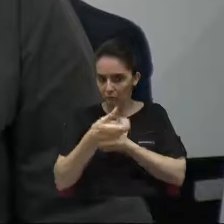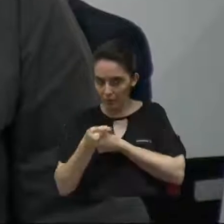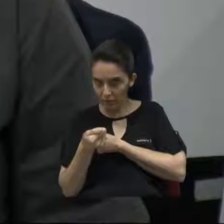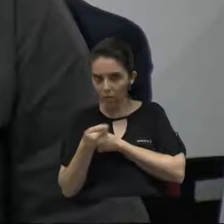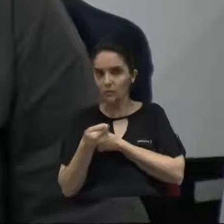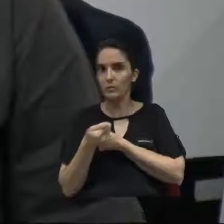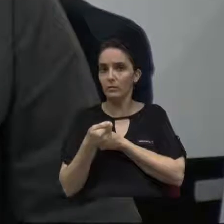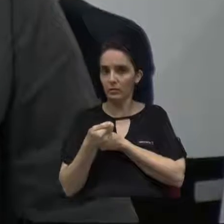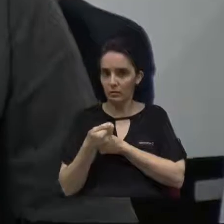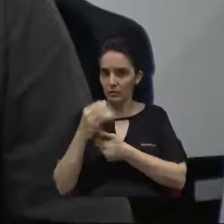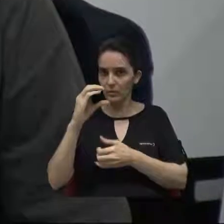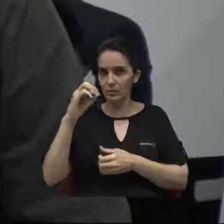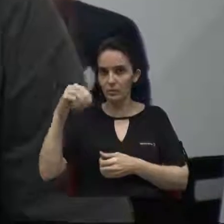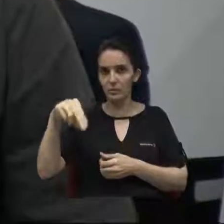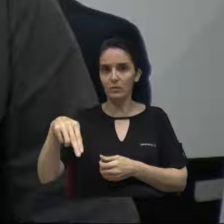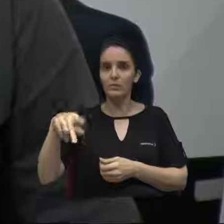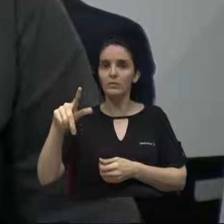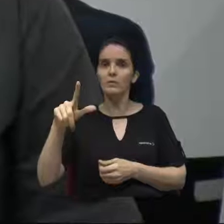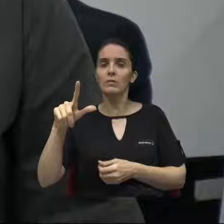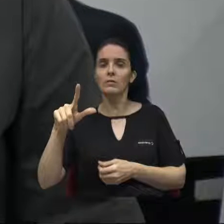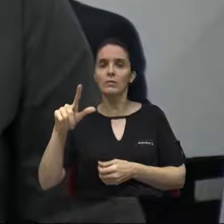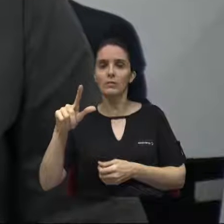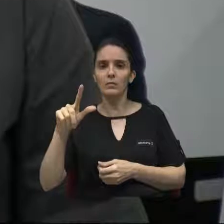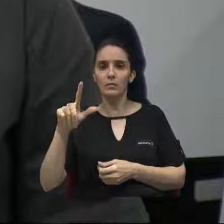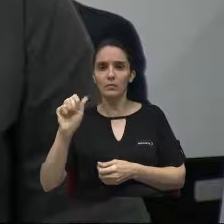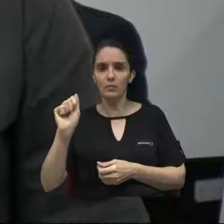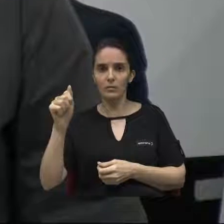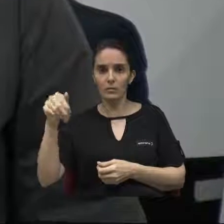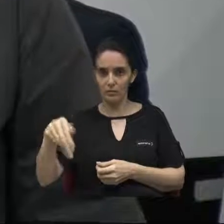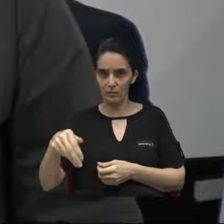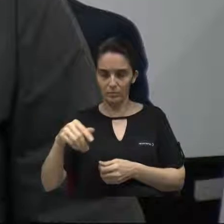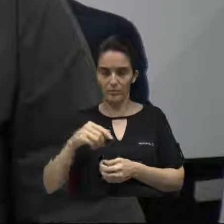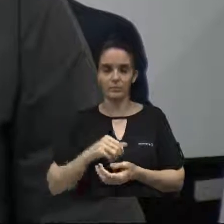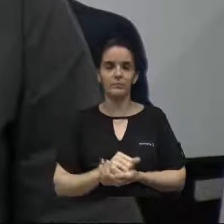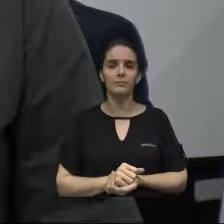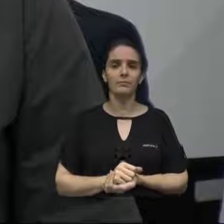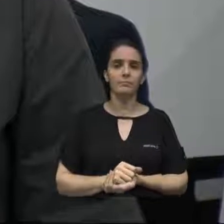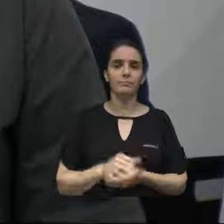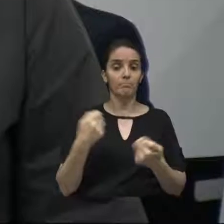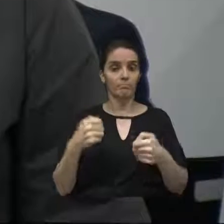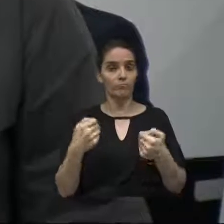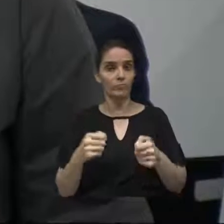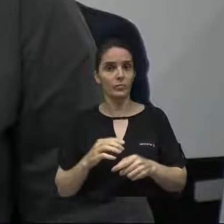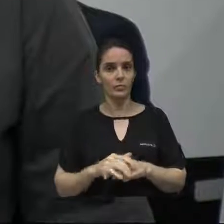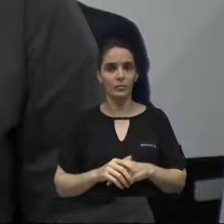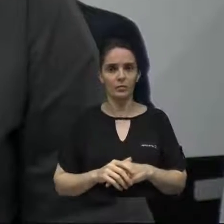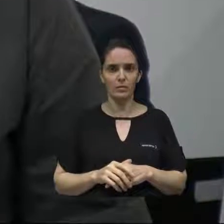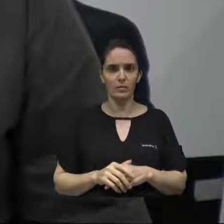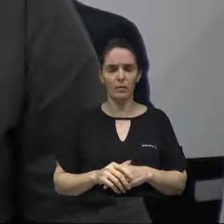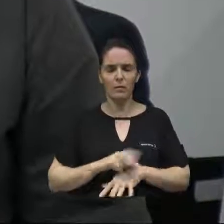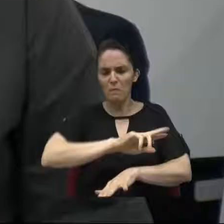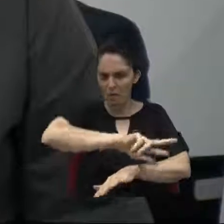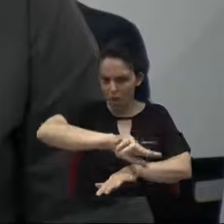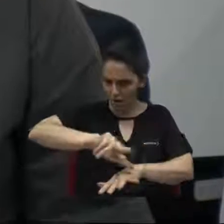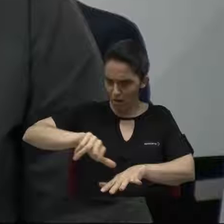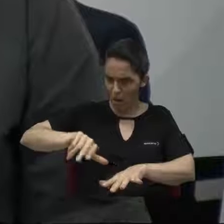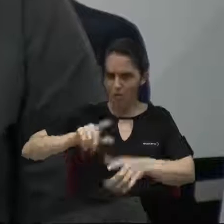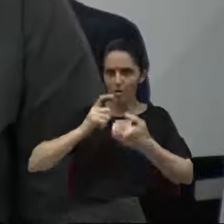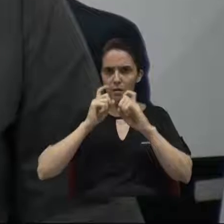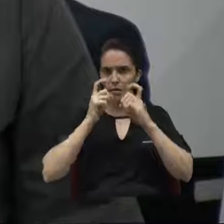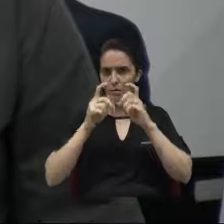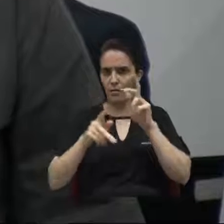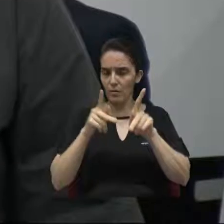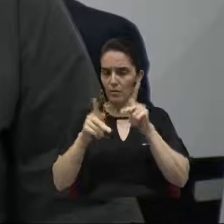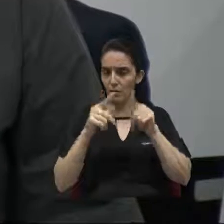para discutir sobre isso. Interessantíssimo, não só uma, o vereador Helder, que a gente tenha várias audiências públicas sobre esse assunto. Porque